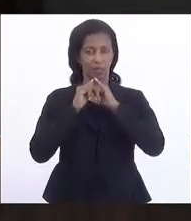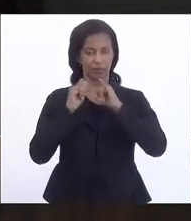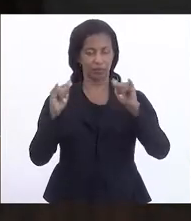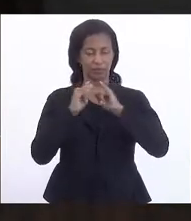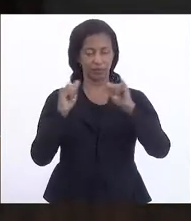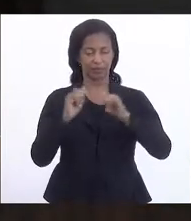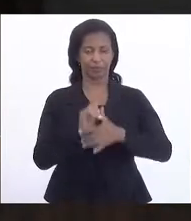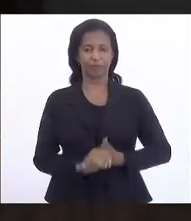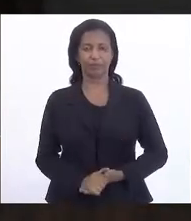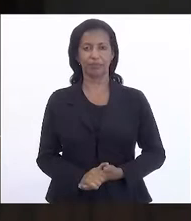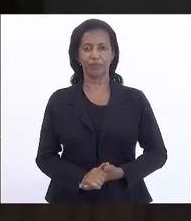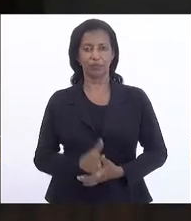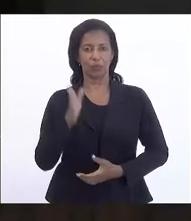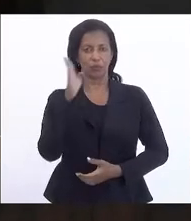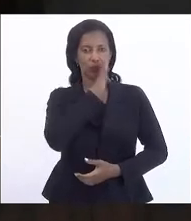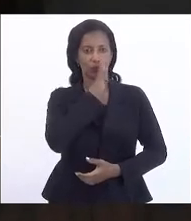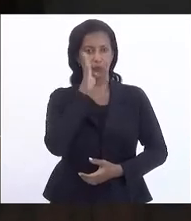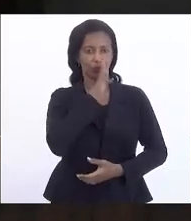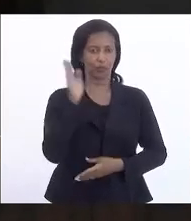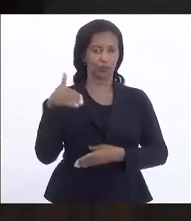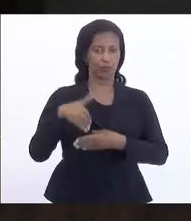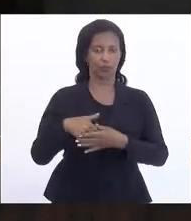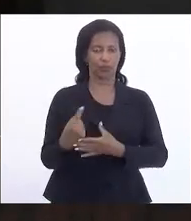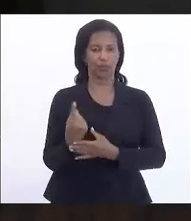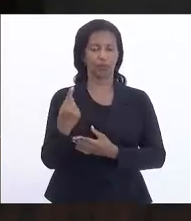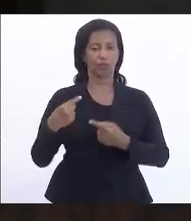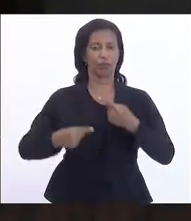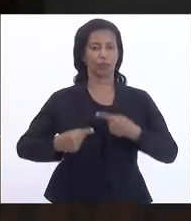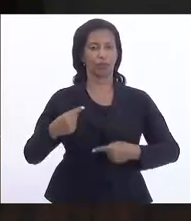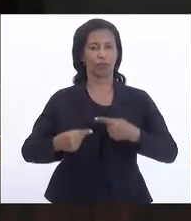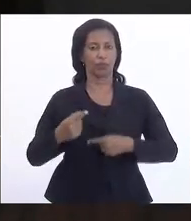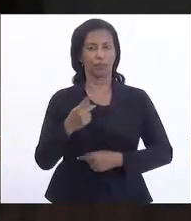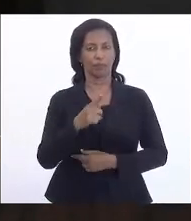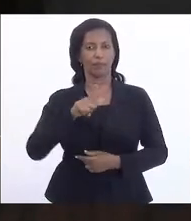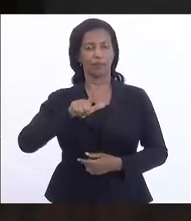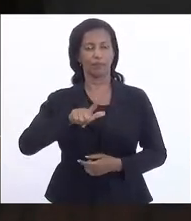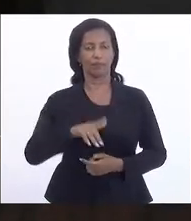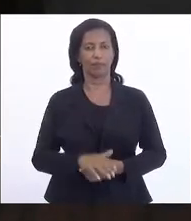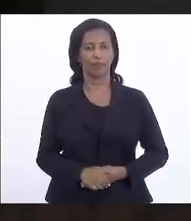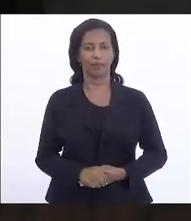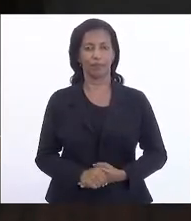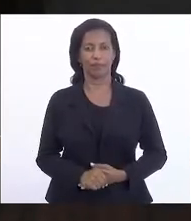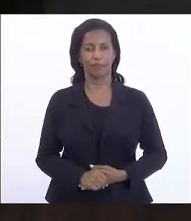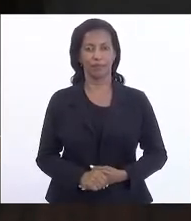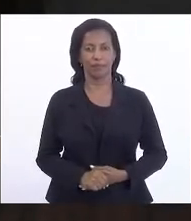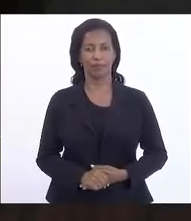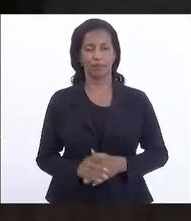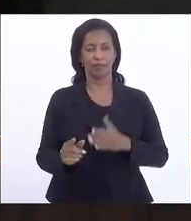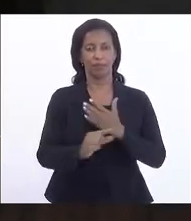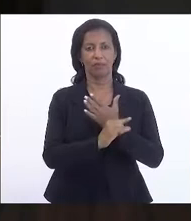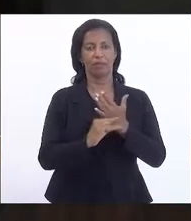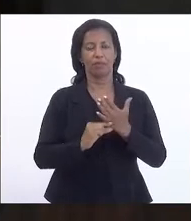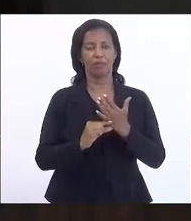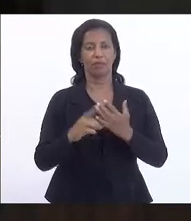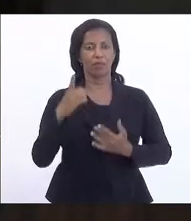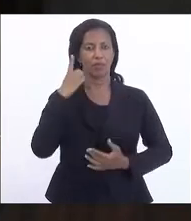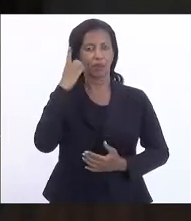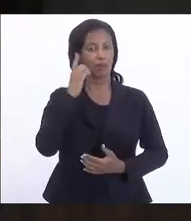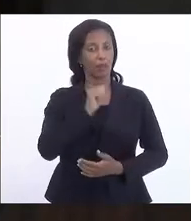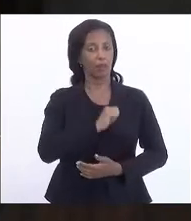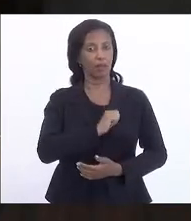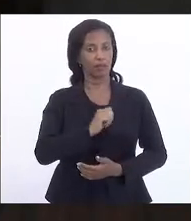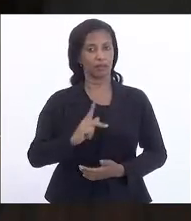Anuncio em regime de urgência, em votação e em discussão, único projeto de lei de autoria do deputado André